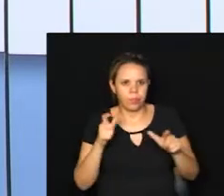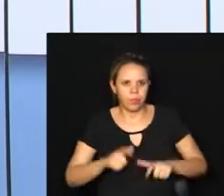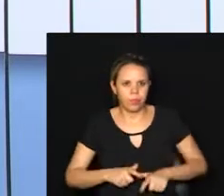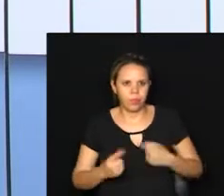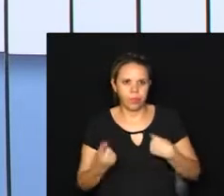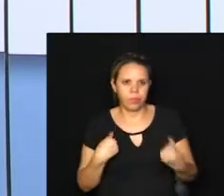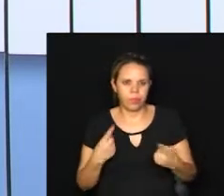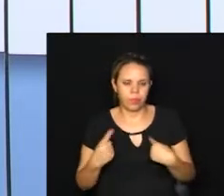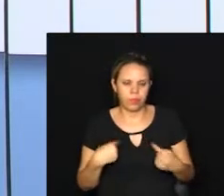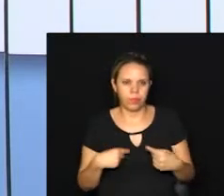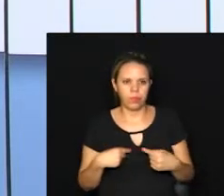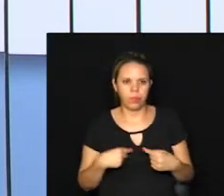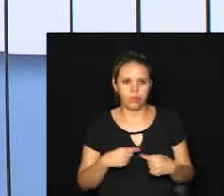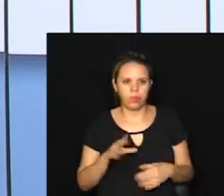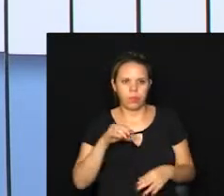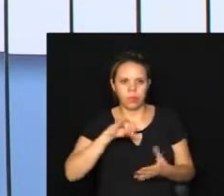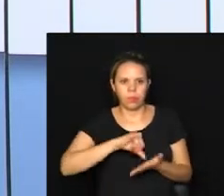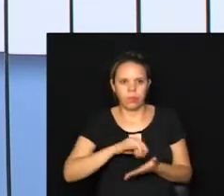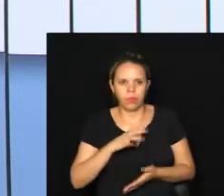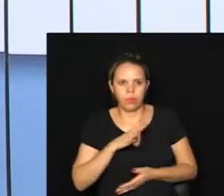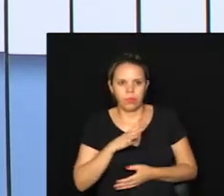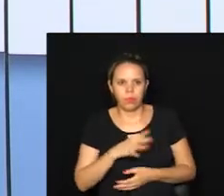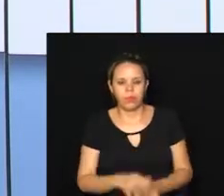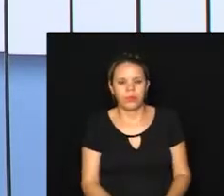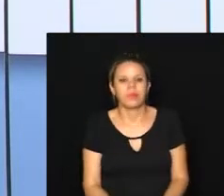Andrade Neves, no coração da nossa cidade.